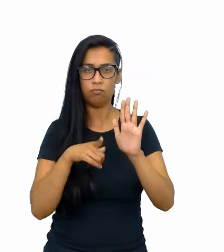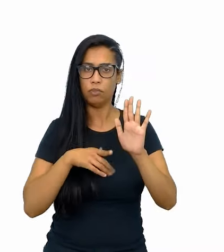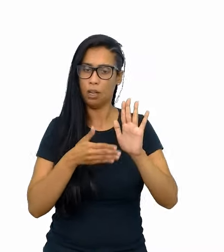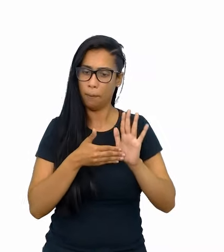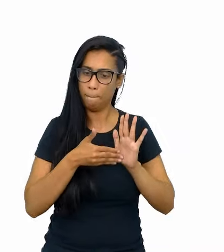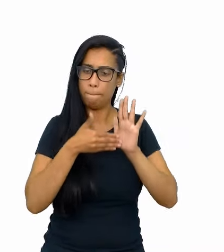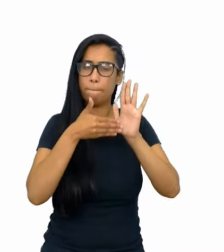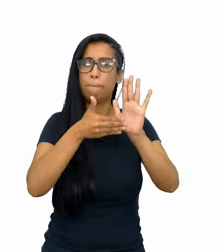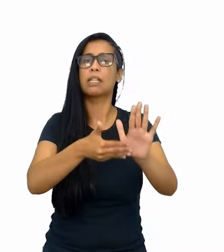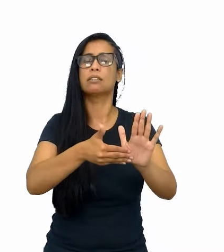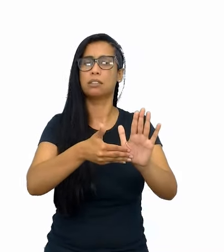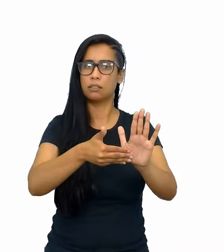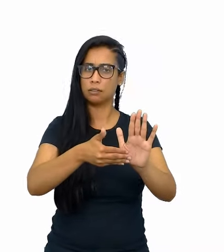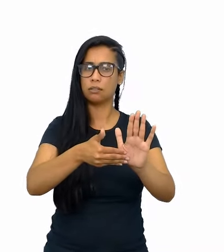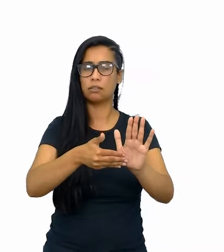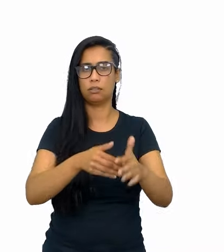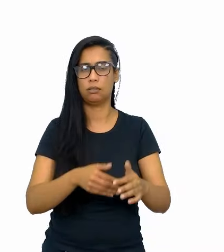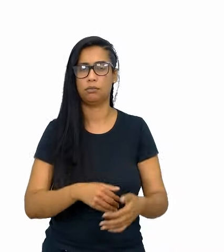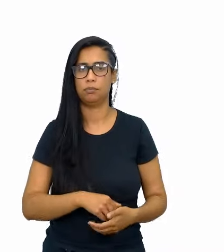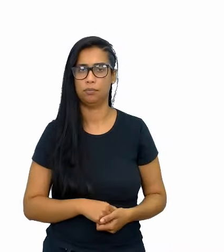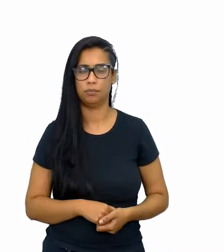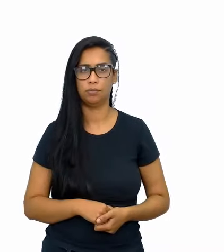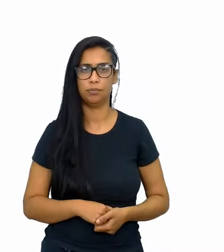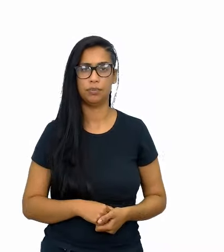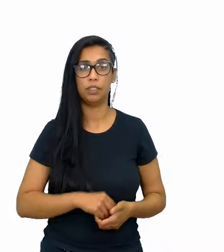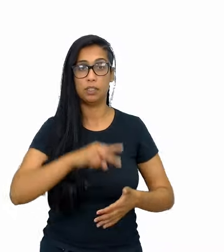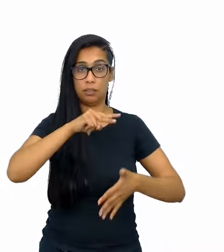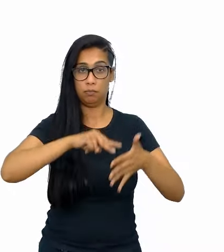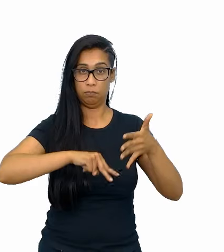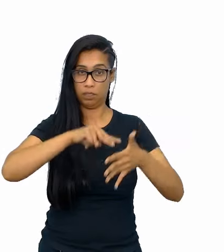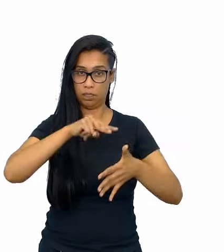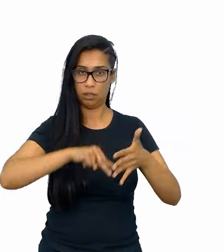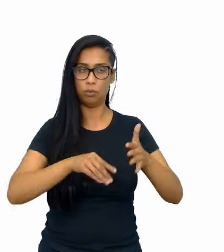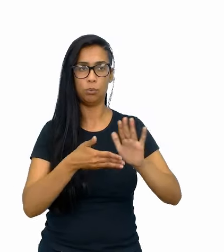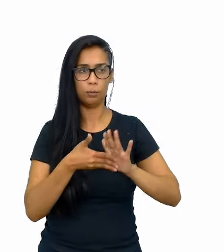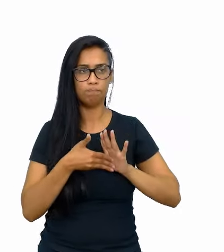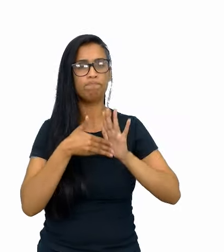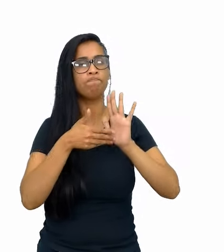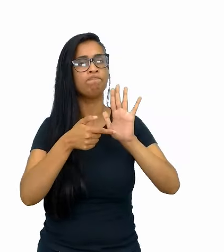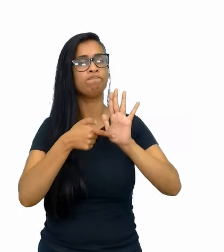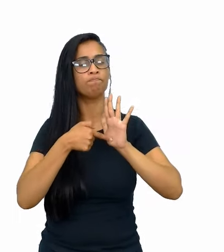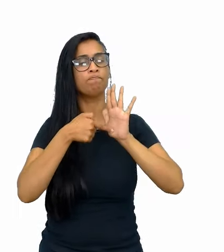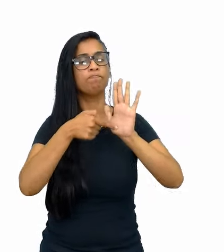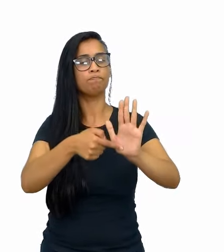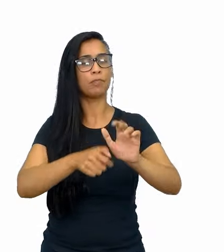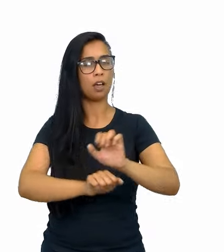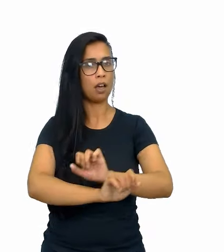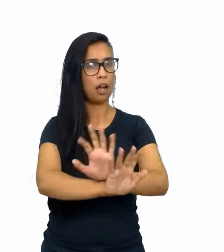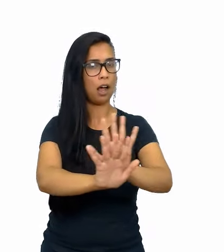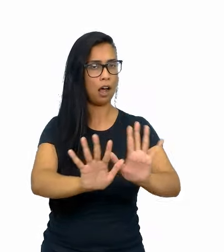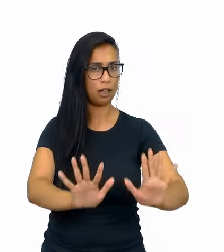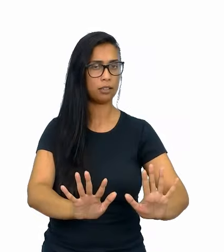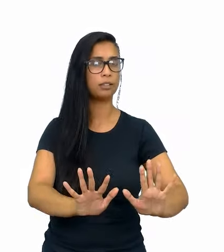gênero relato, né? E, ao realizar a leitura expositiva, professores, é importante que